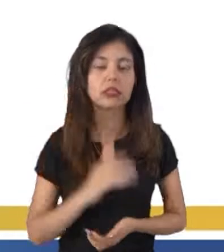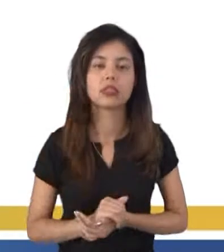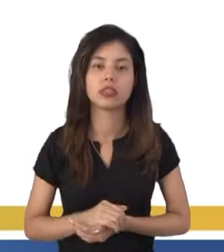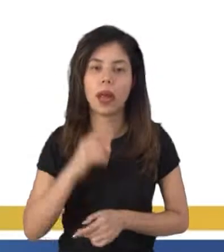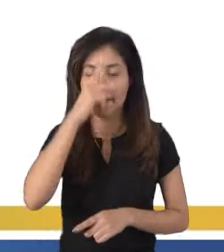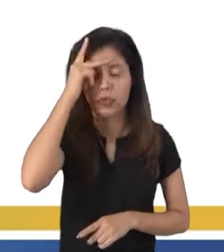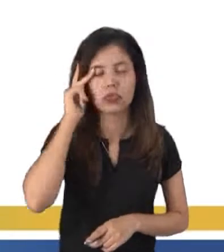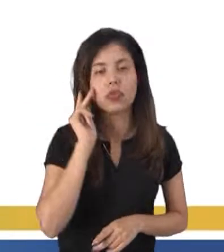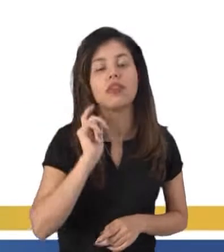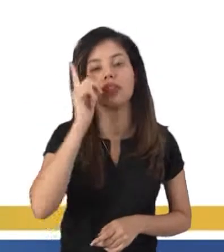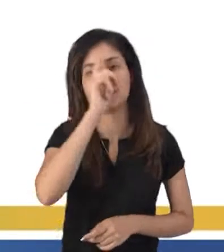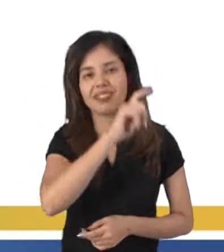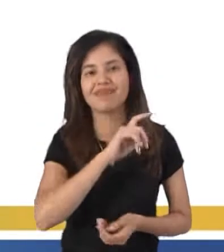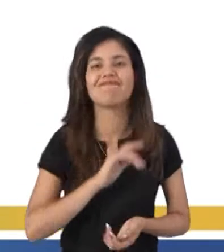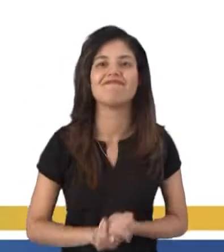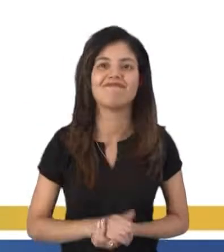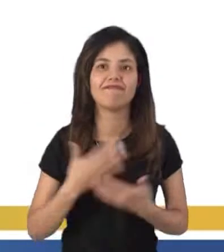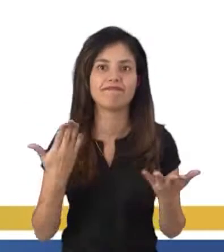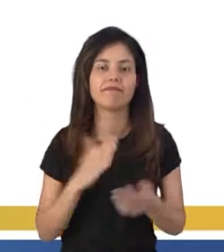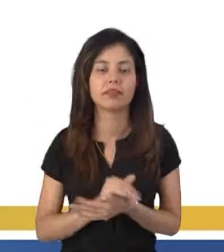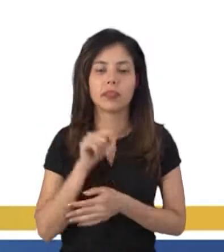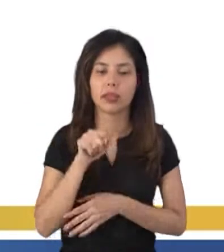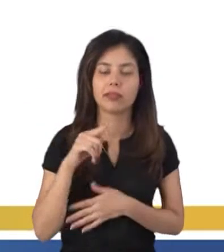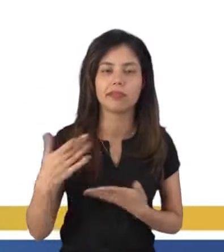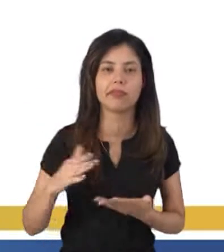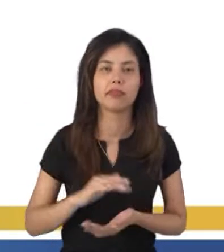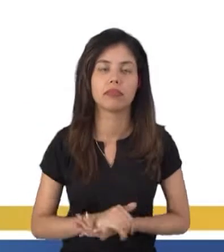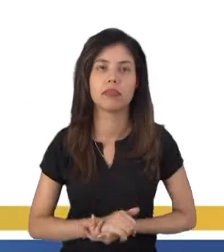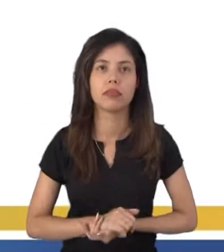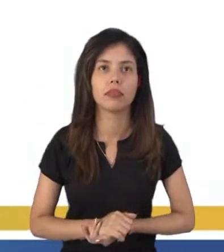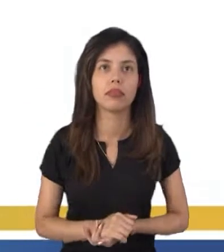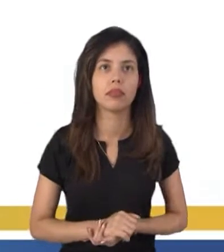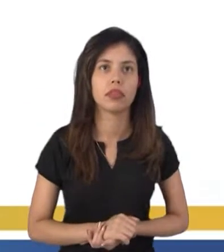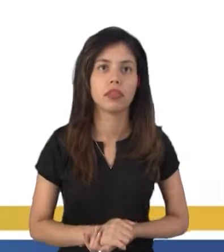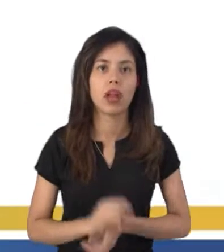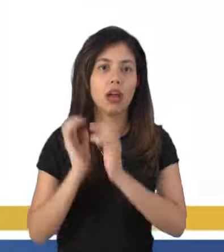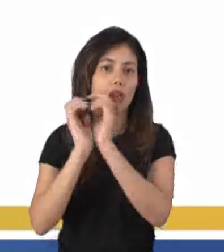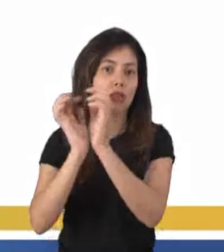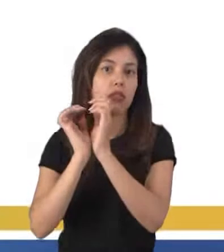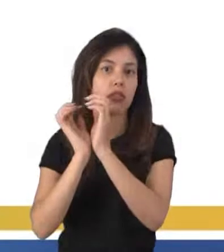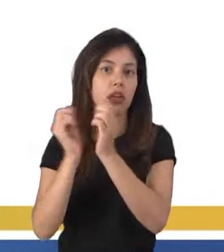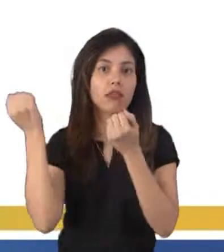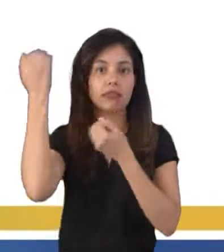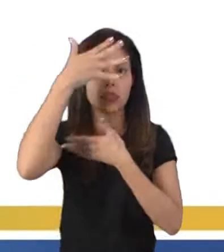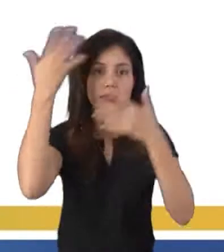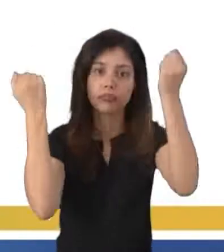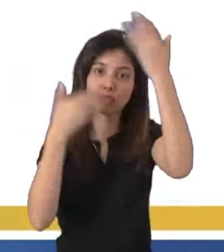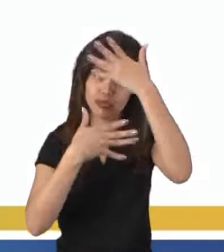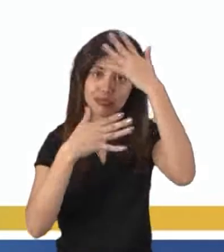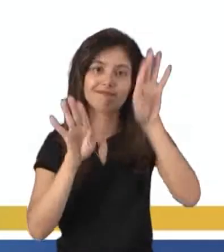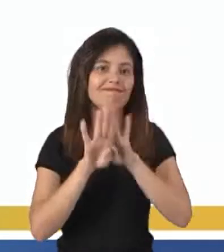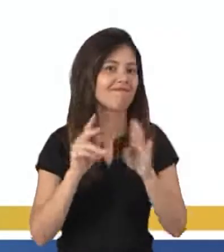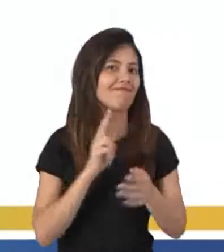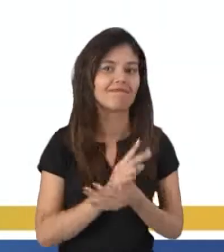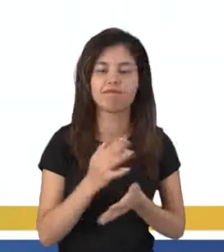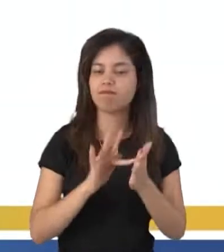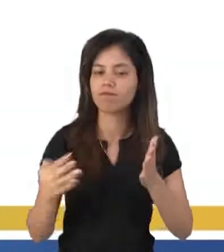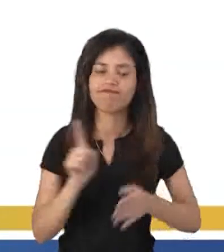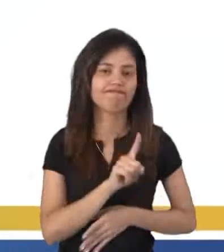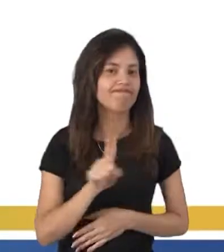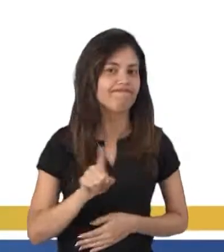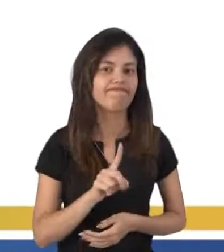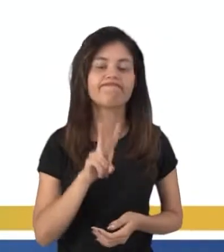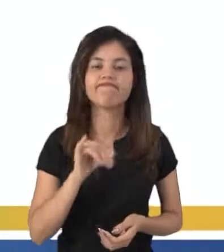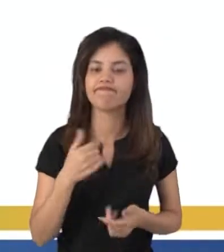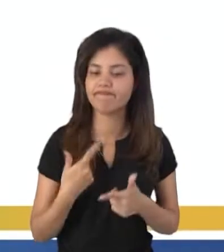pessoa vai ter um atrapalho aí nessa situação, tá? Os seus neurônios também não vão funcionar como deveriam, e a dependência química,